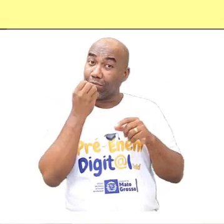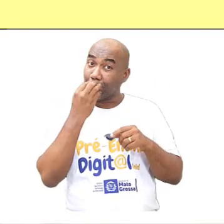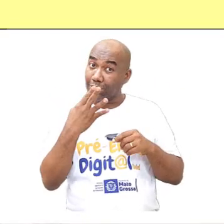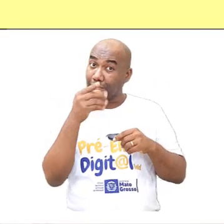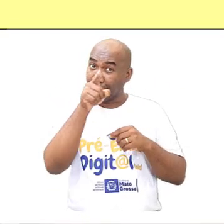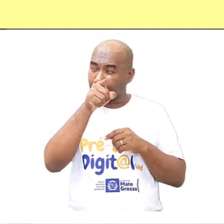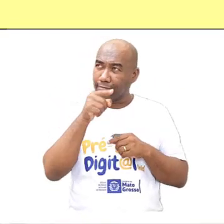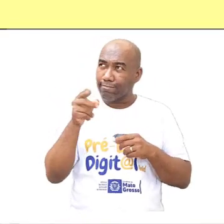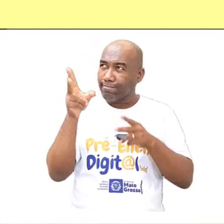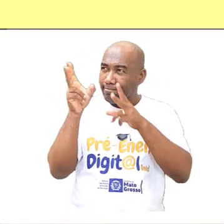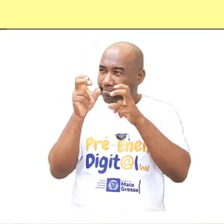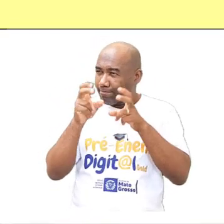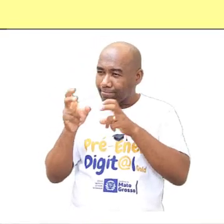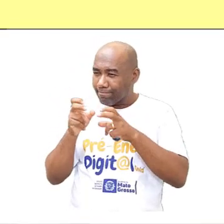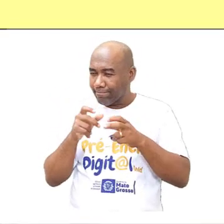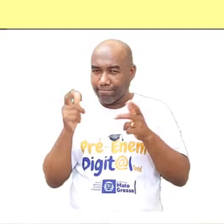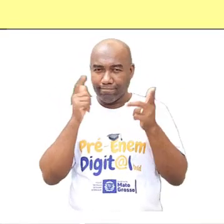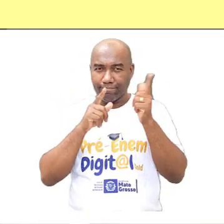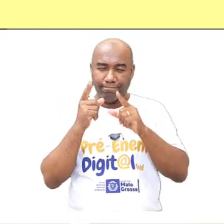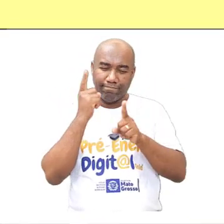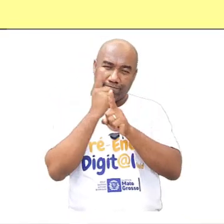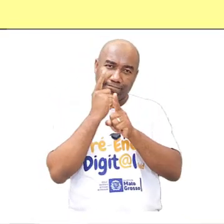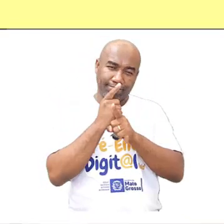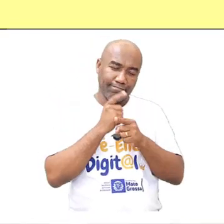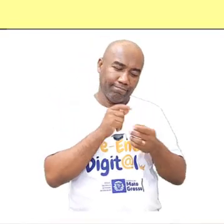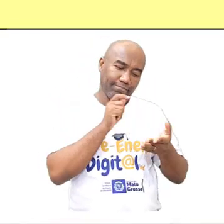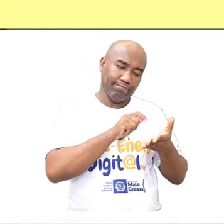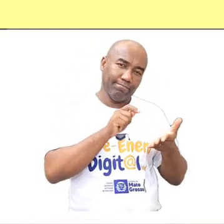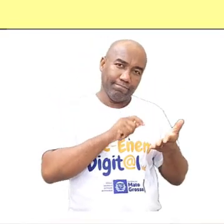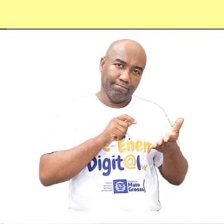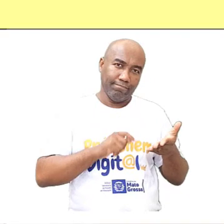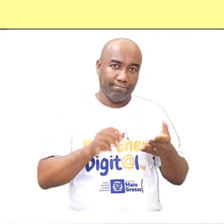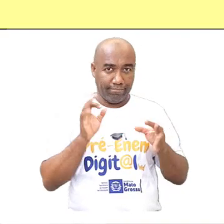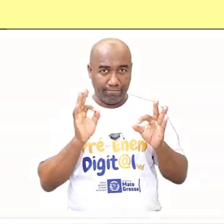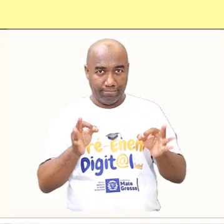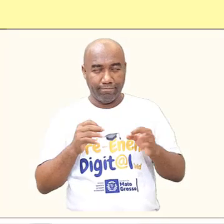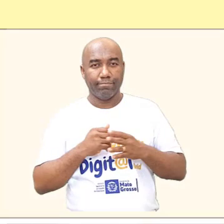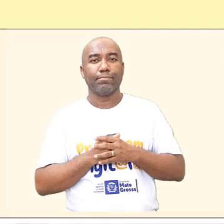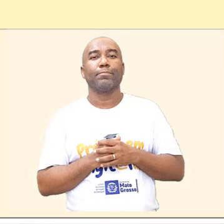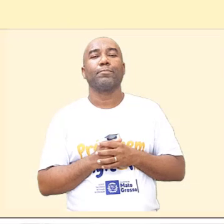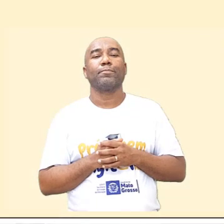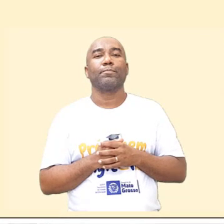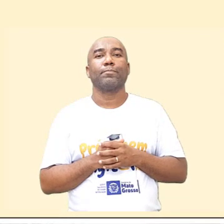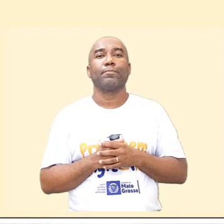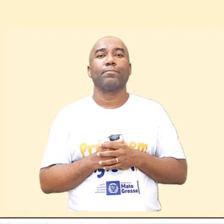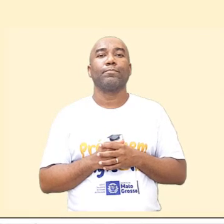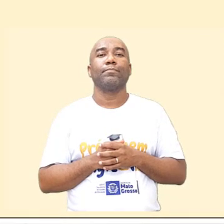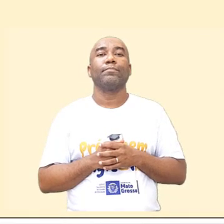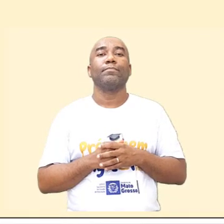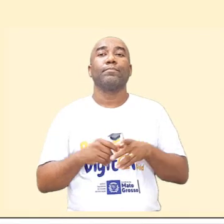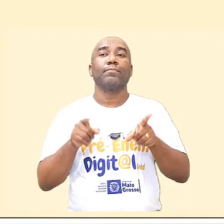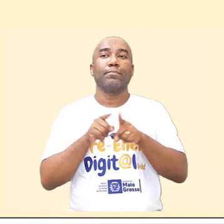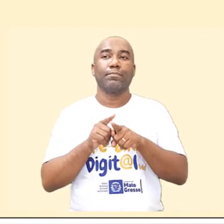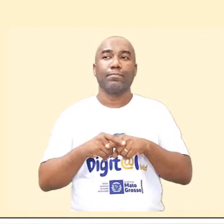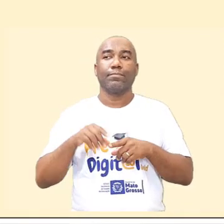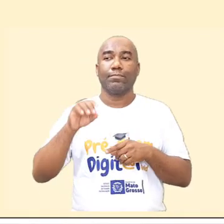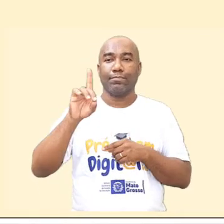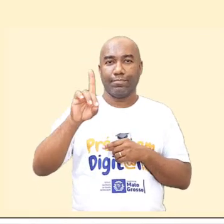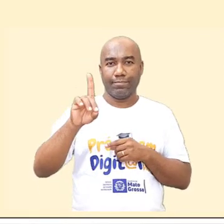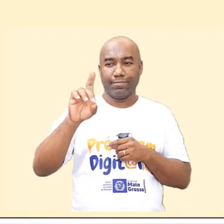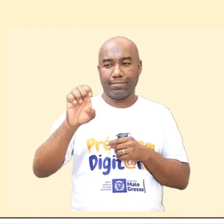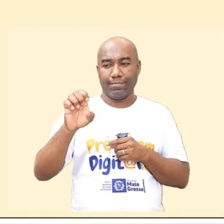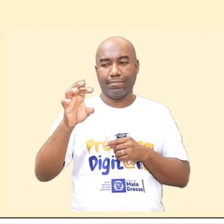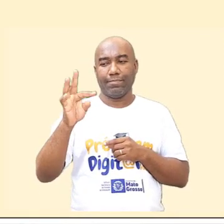palavras ajudam o corretor a encontrar o seu efeito facilmente, certo? E o detalhamento? Vamos